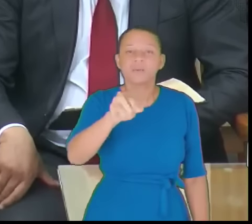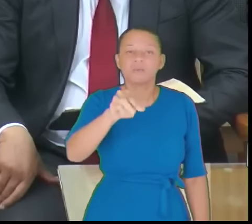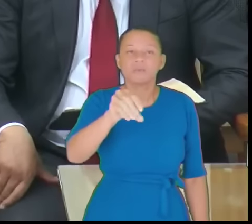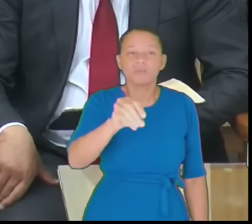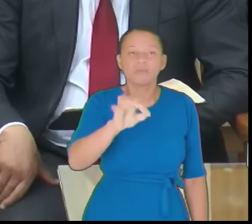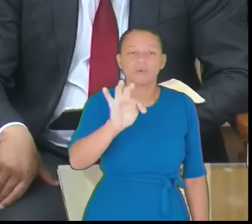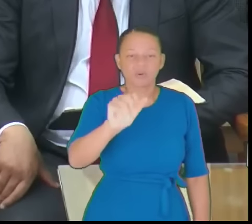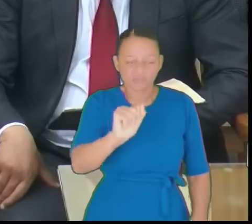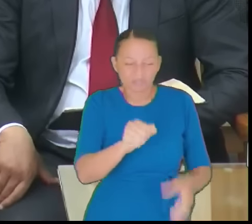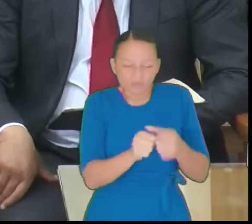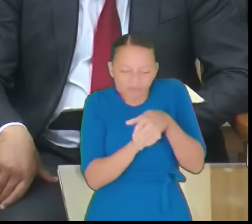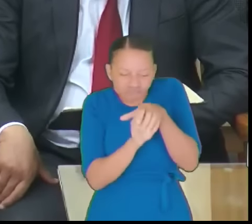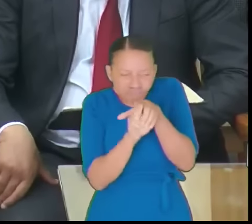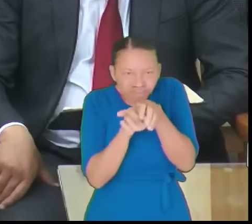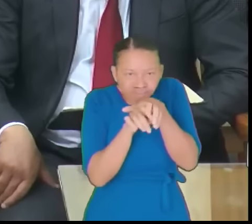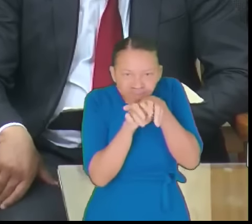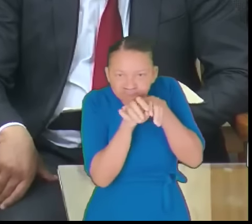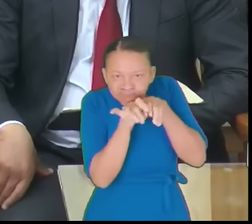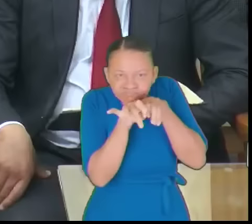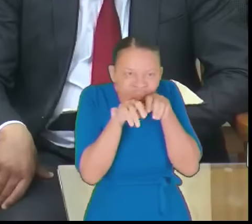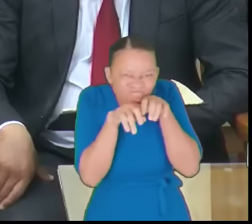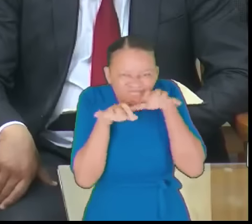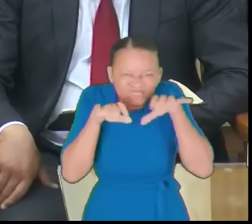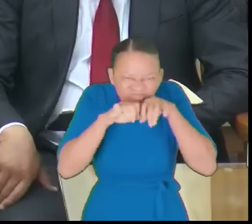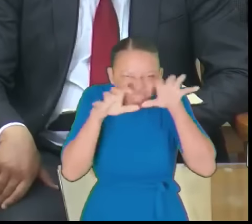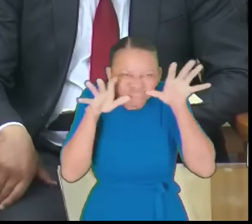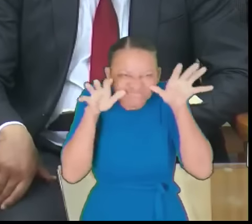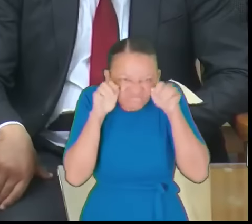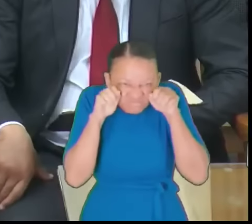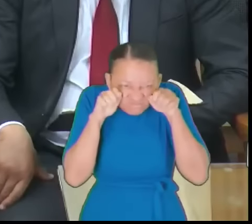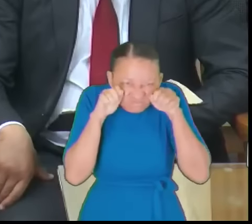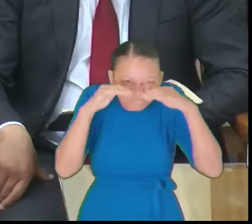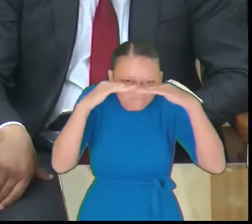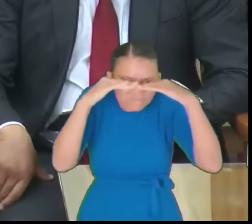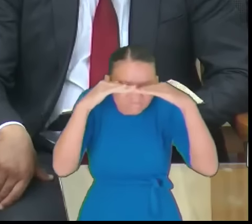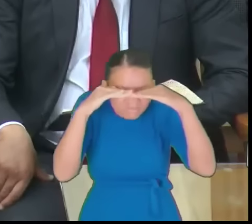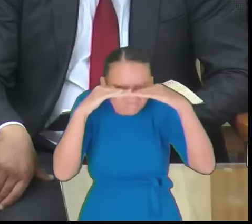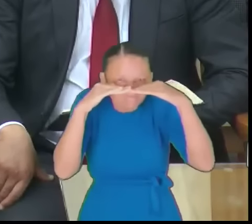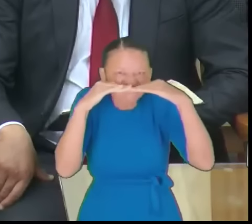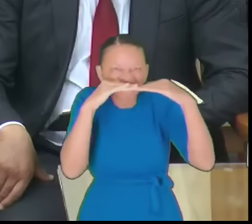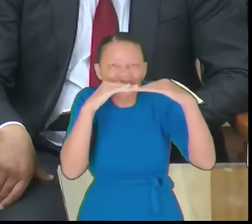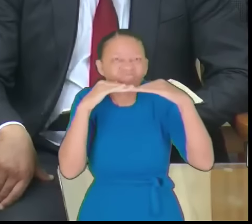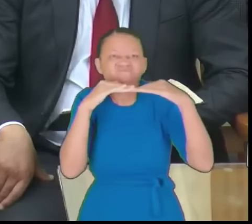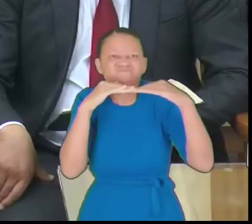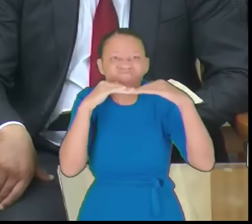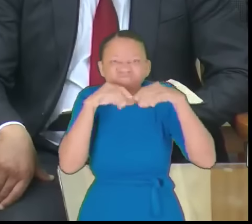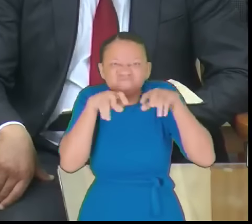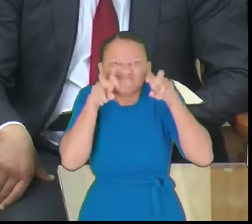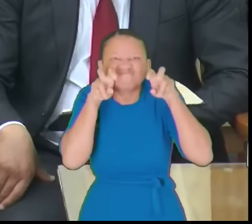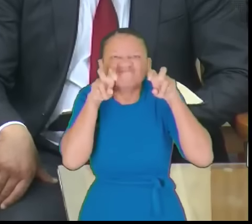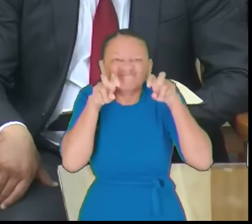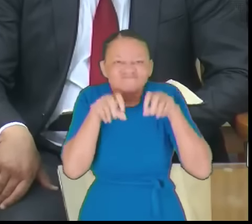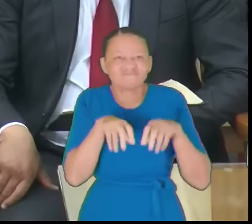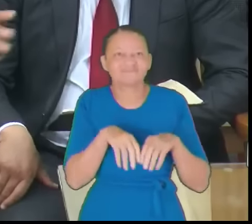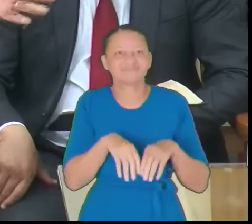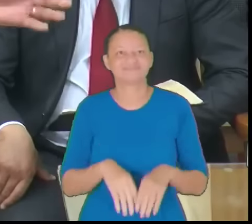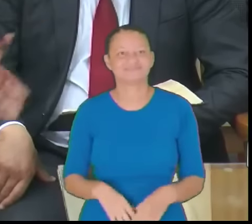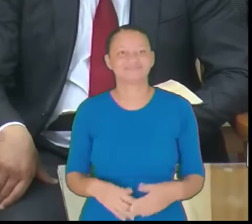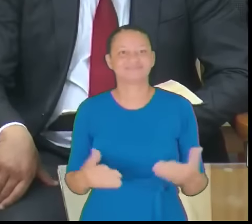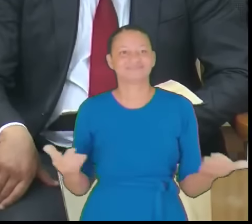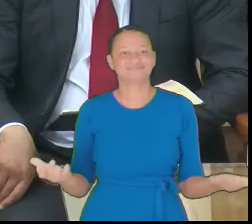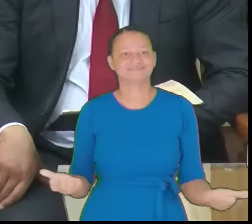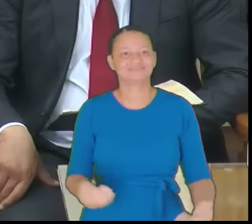buraco. É a coisa mais feia do mundo. Ela faz assim. Não é a igreja